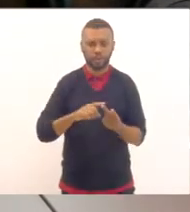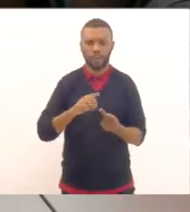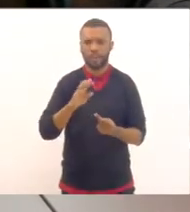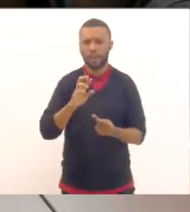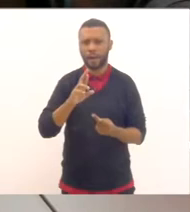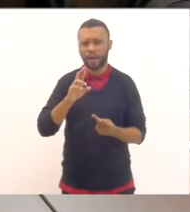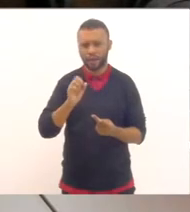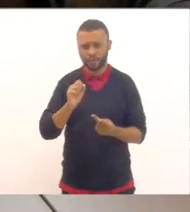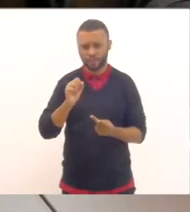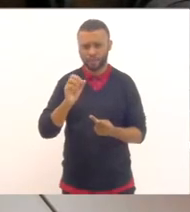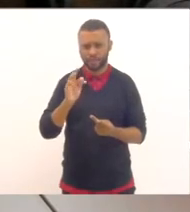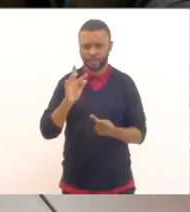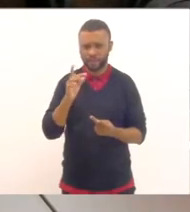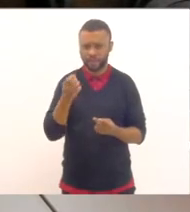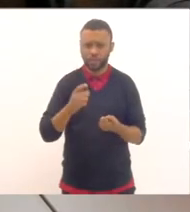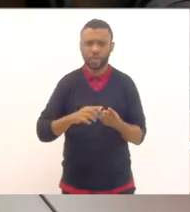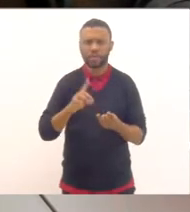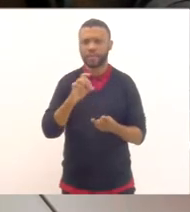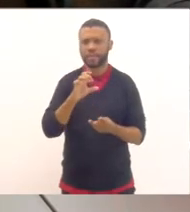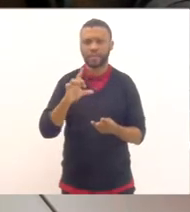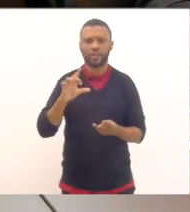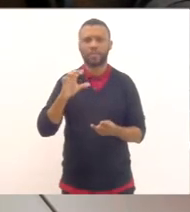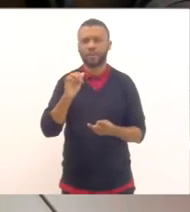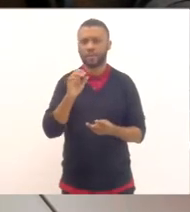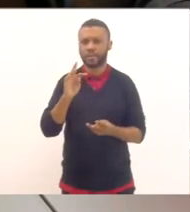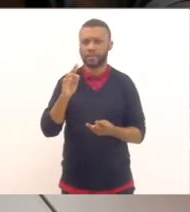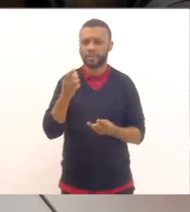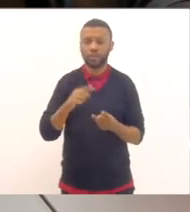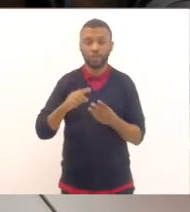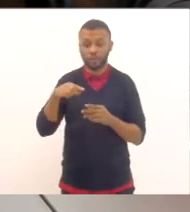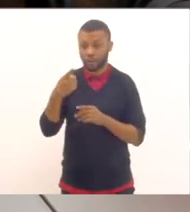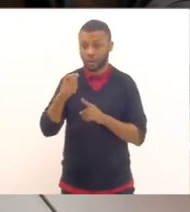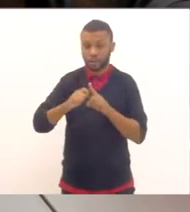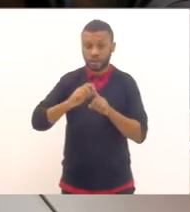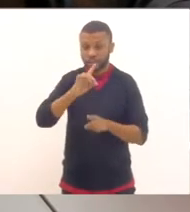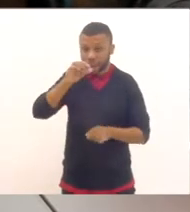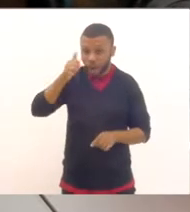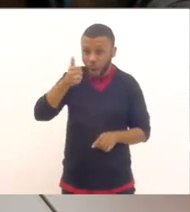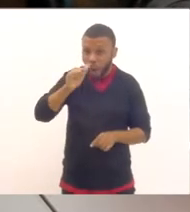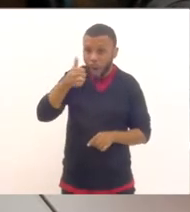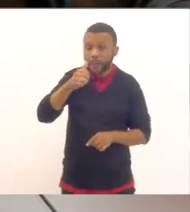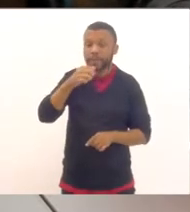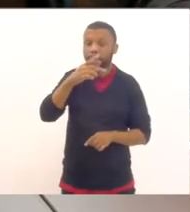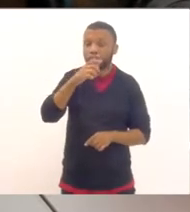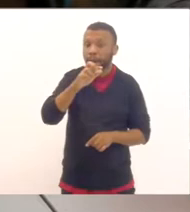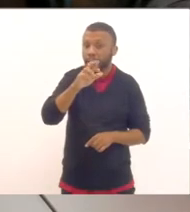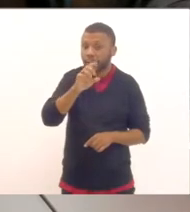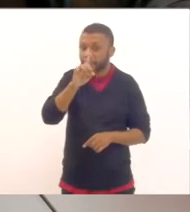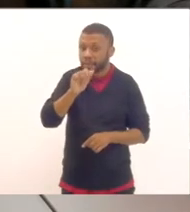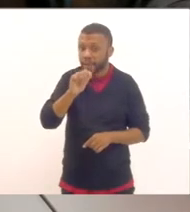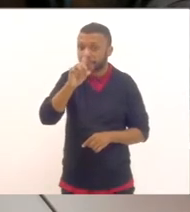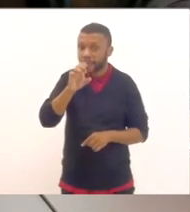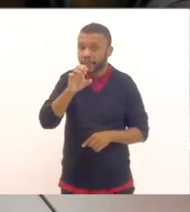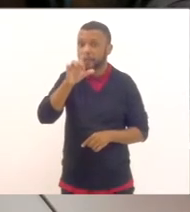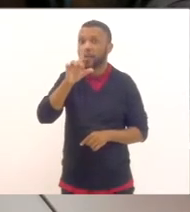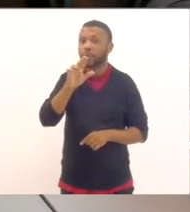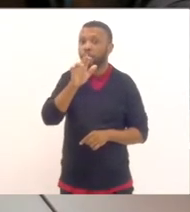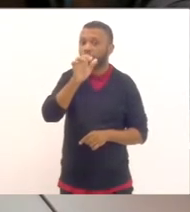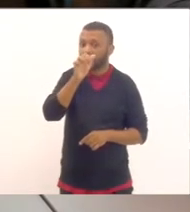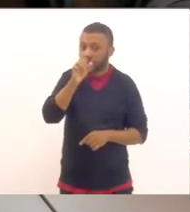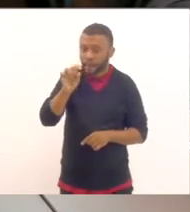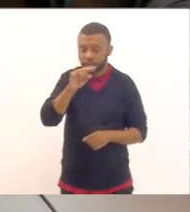Vigário Geral e Del Castilho para dia onze a próxima segunda-feira tá programada Parada de Lucas nós vamos passar isso ainda para